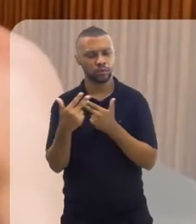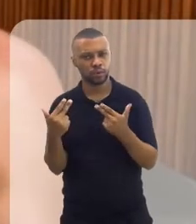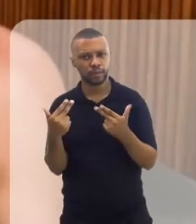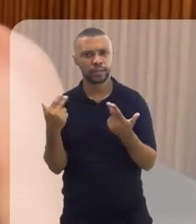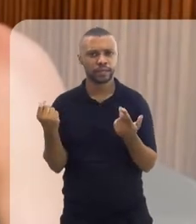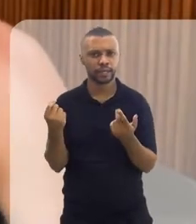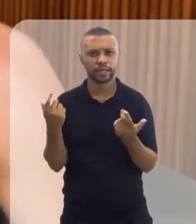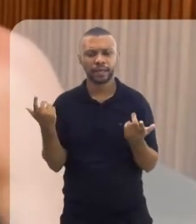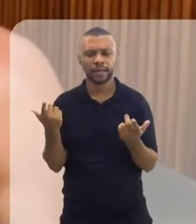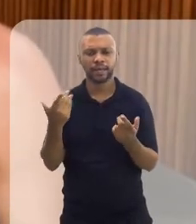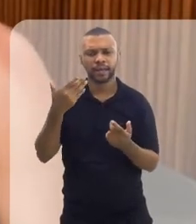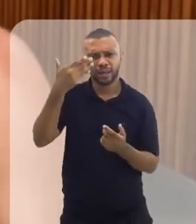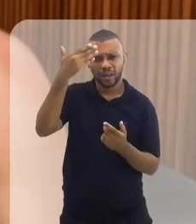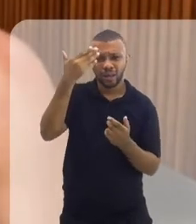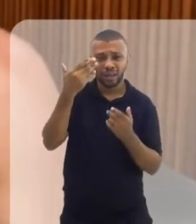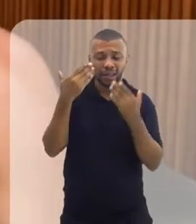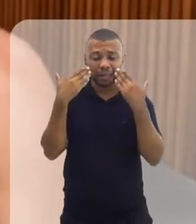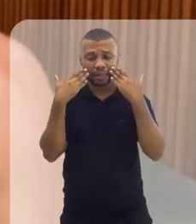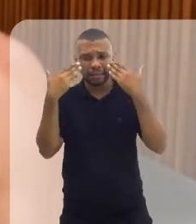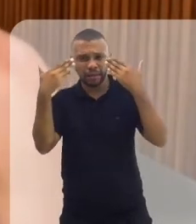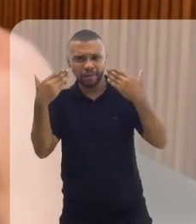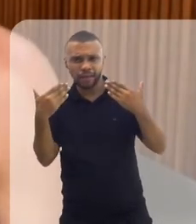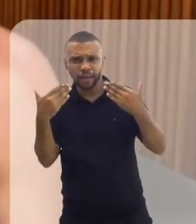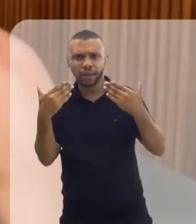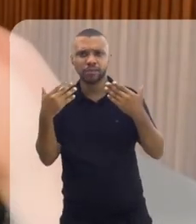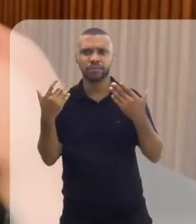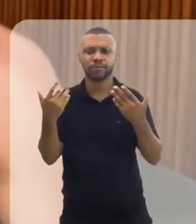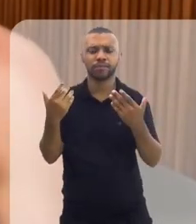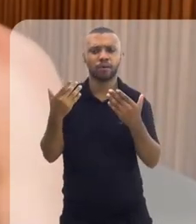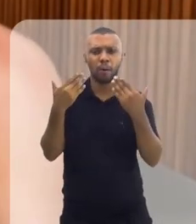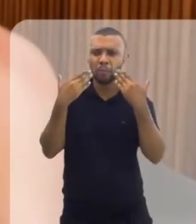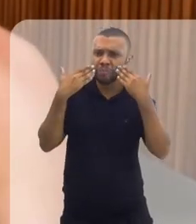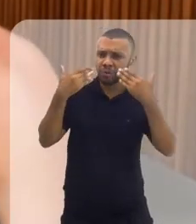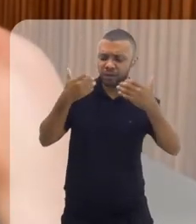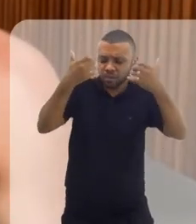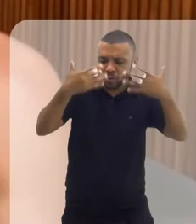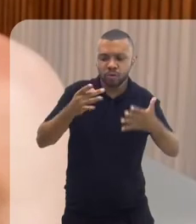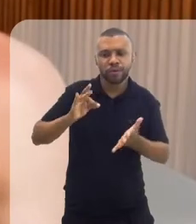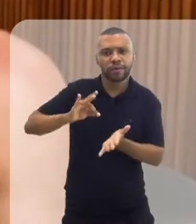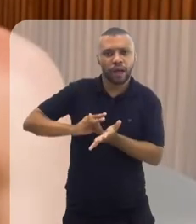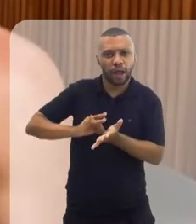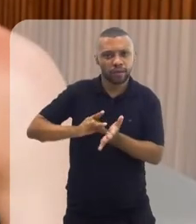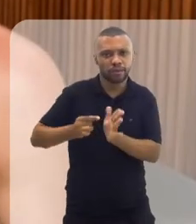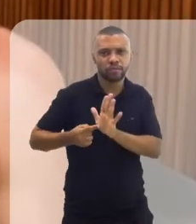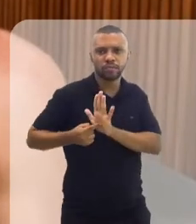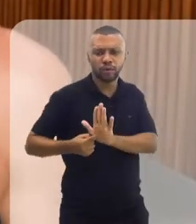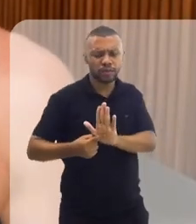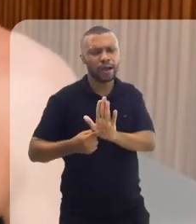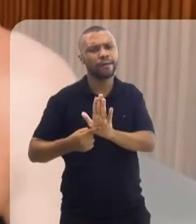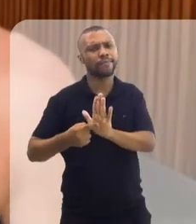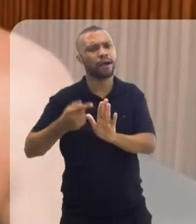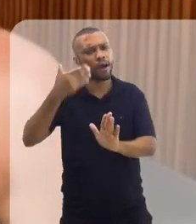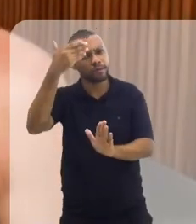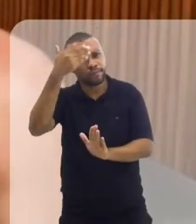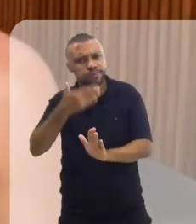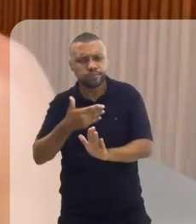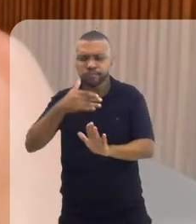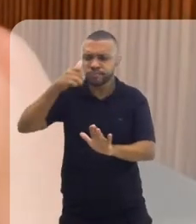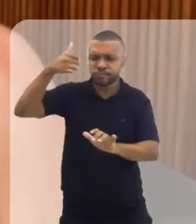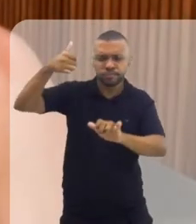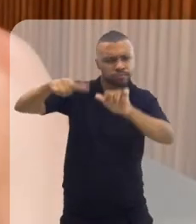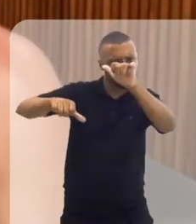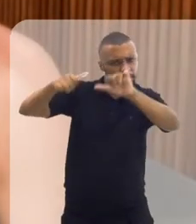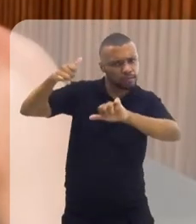algo que saía só do front, né? Isso começou a todo momento ter que ser colocado em